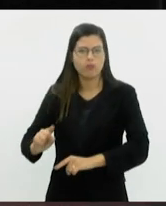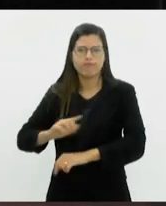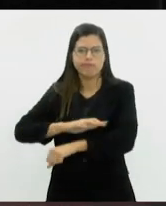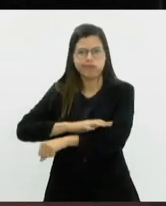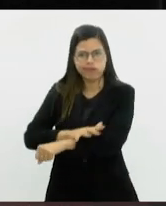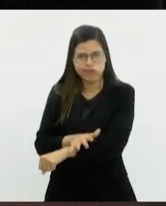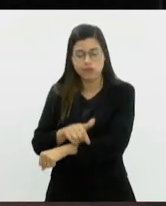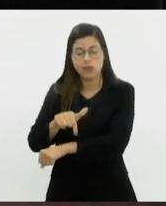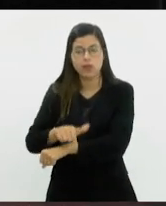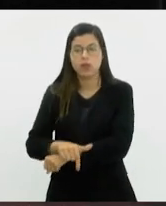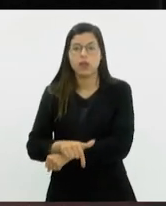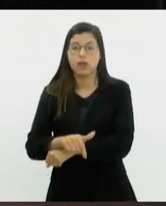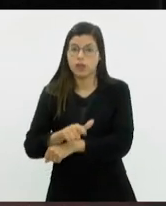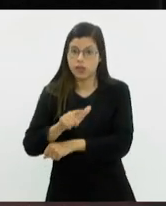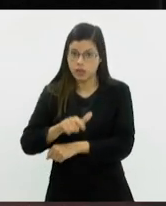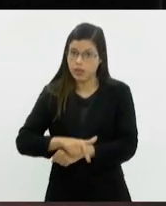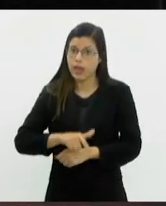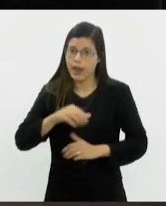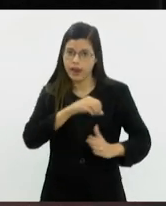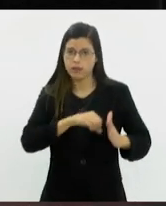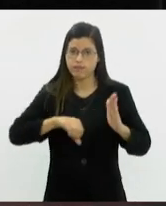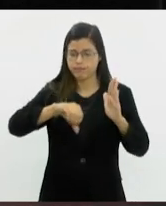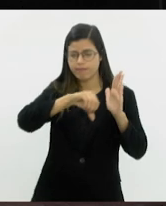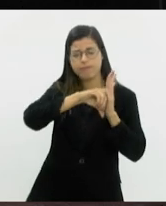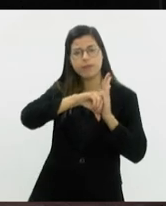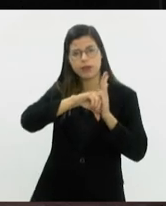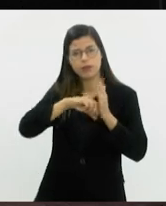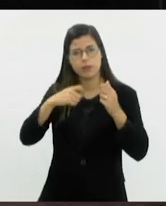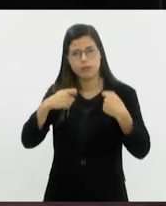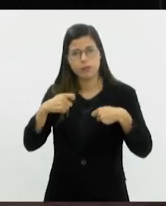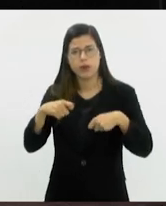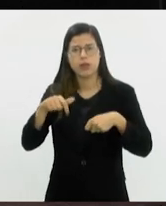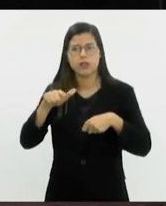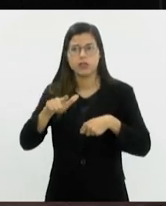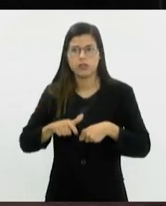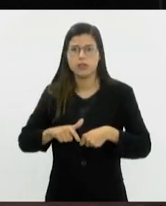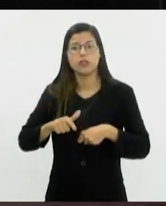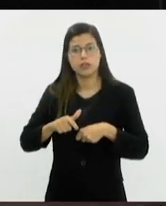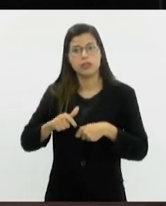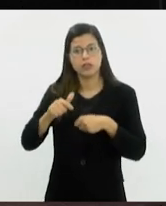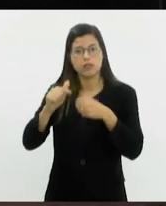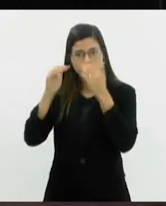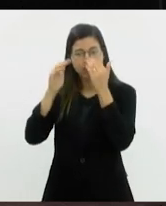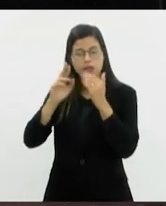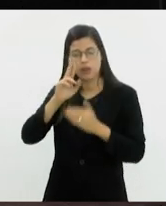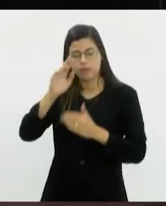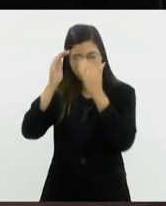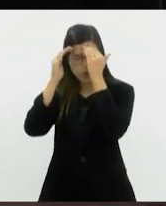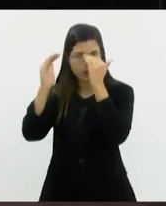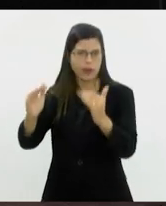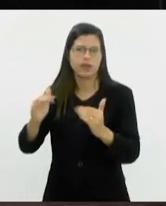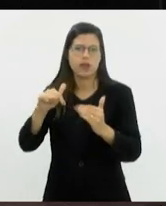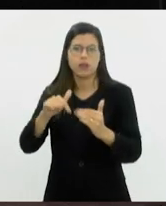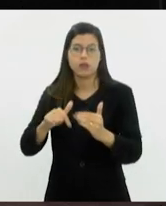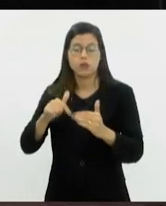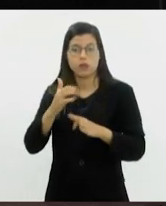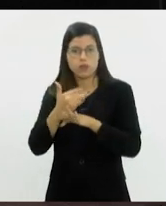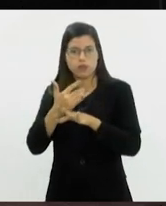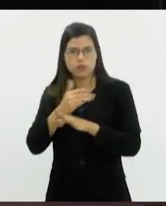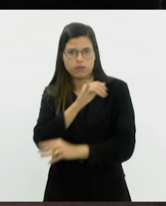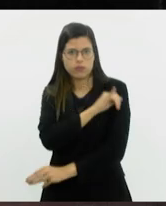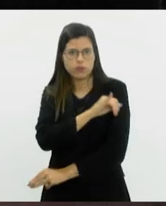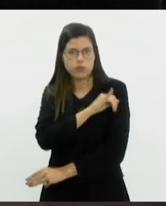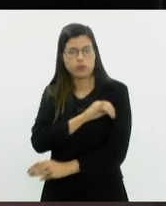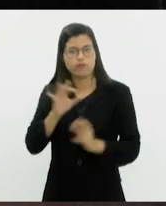esses casos são crimes e devem ser tratados como tal, e que o município do Rio de Janeiro está